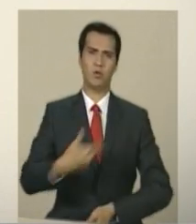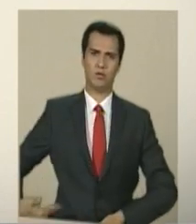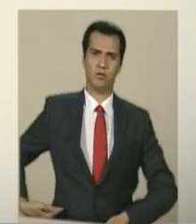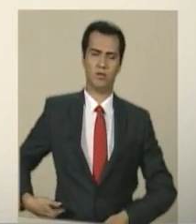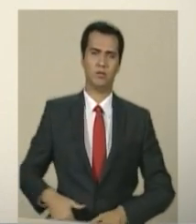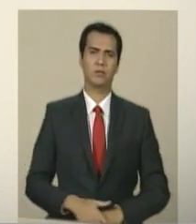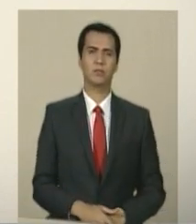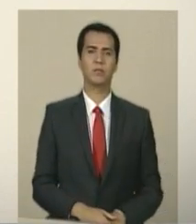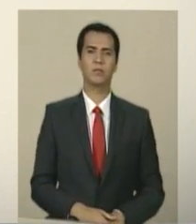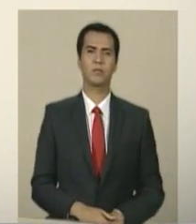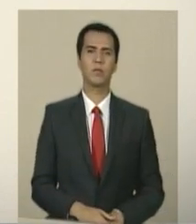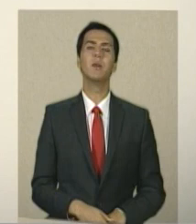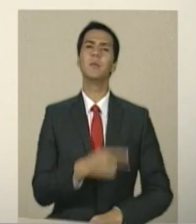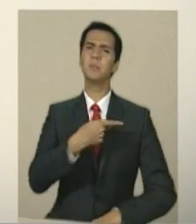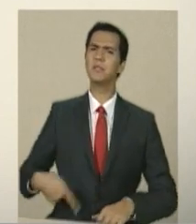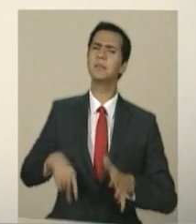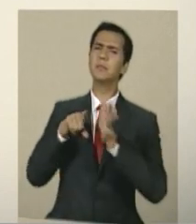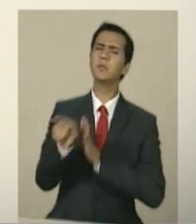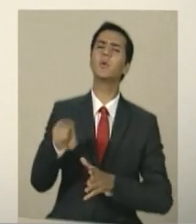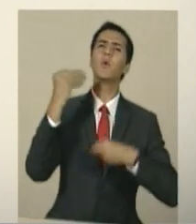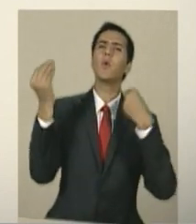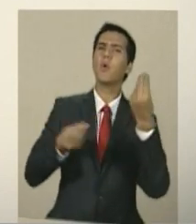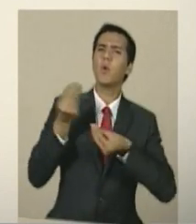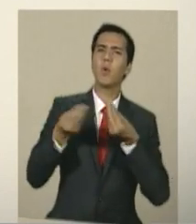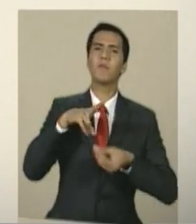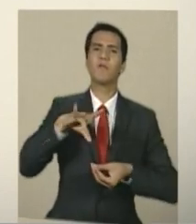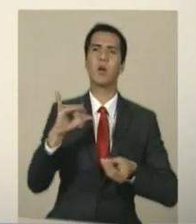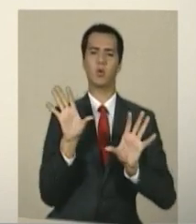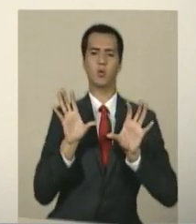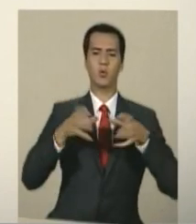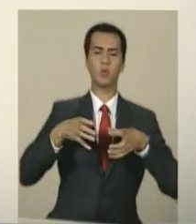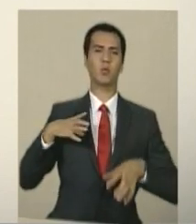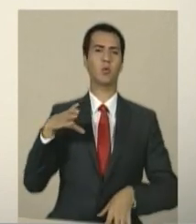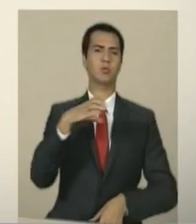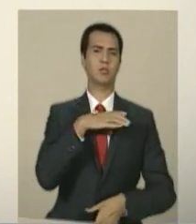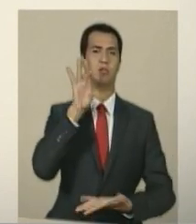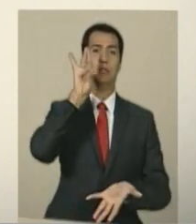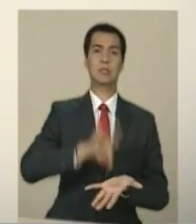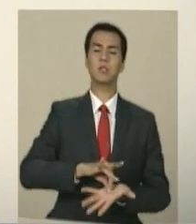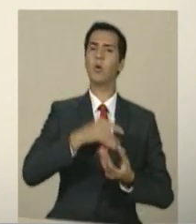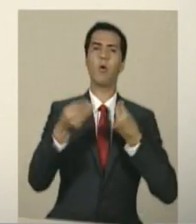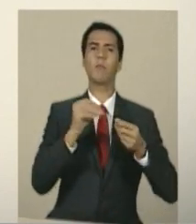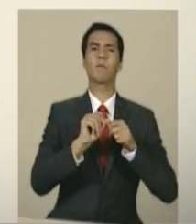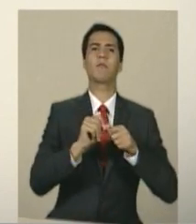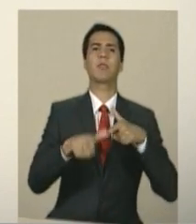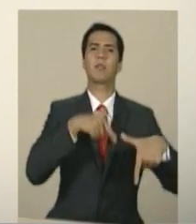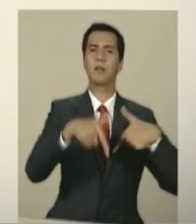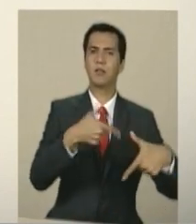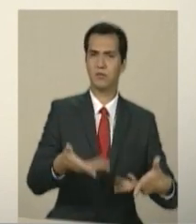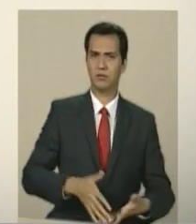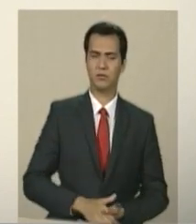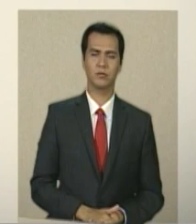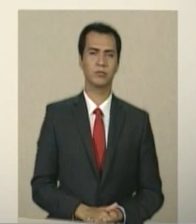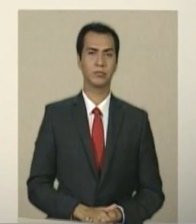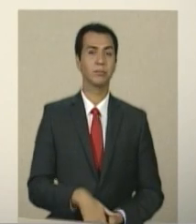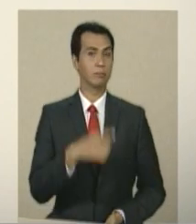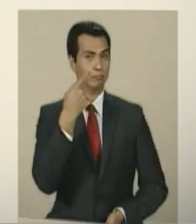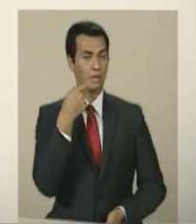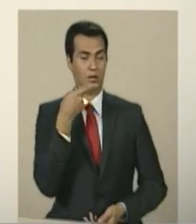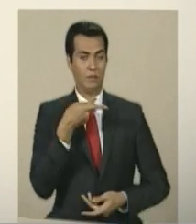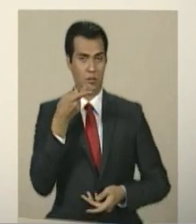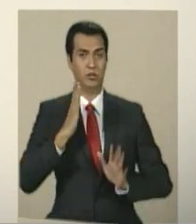funcionar a Comissão da Verdade que também foi aprovada pelo congresso na semana passada Como eu disse Lucio essa comissão